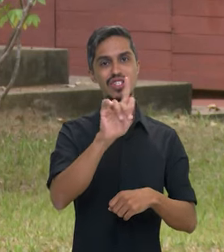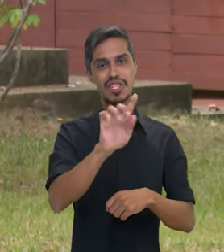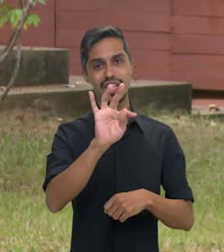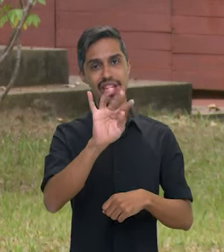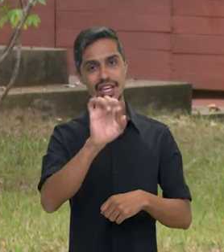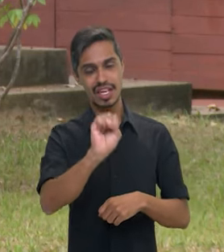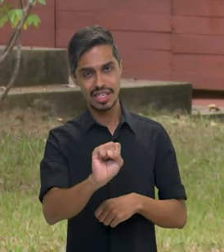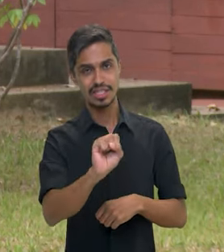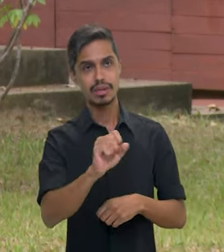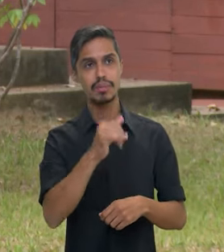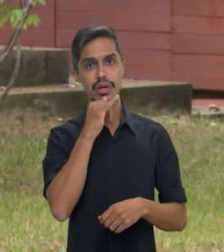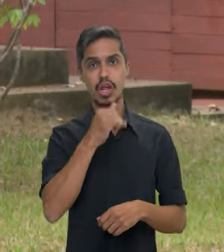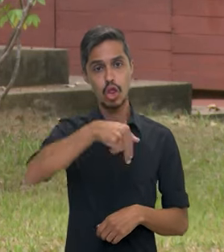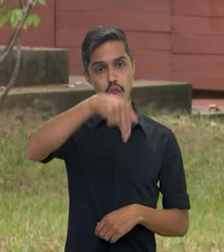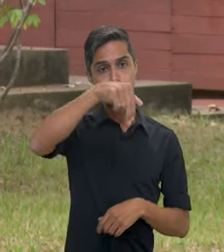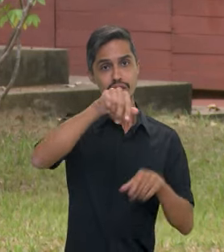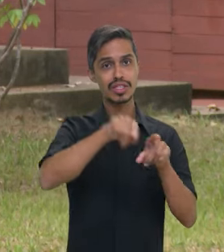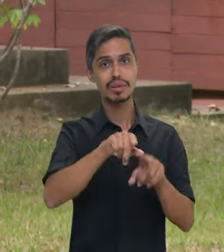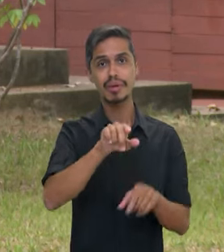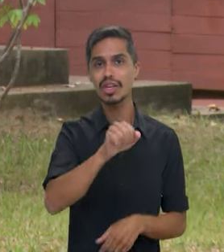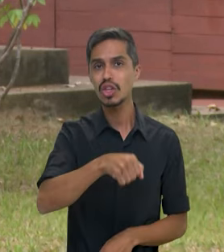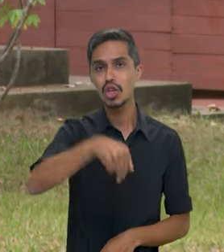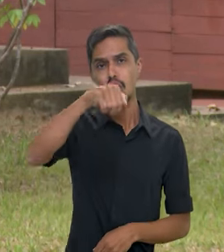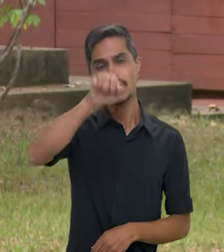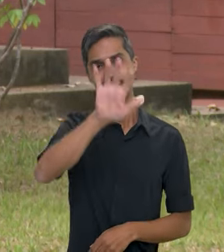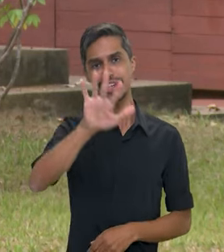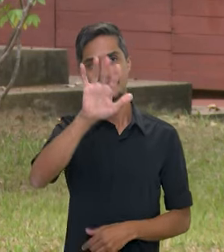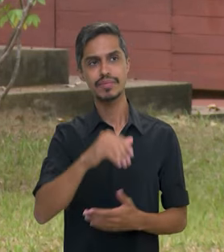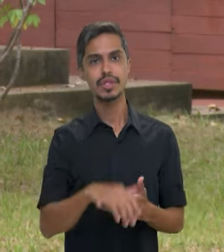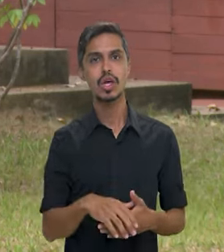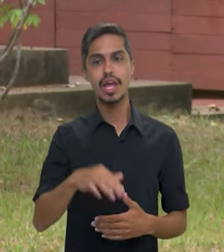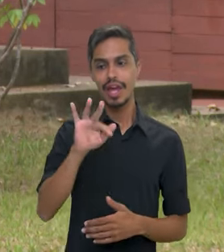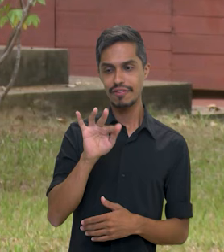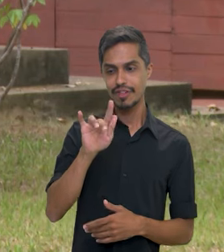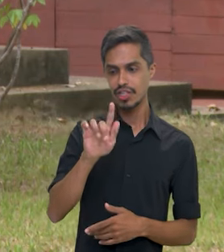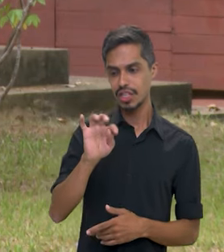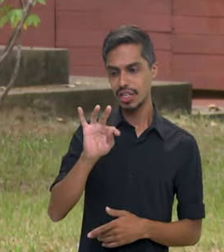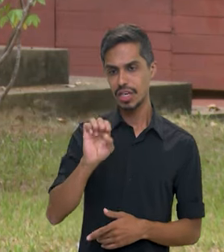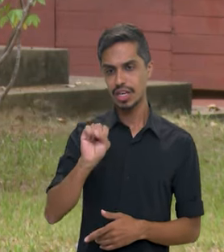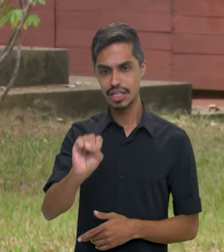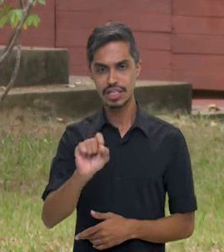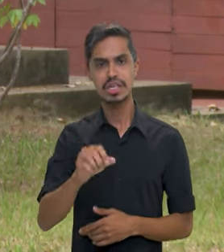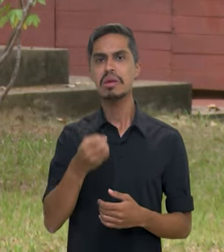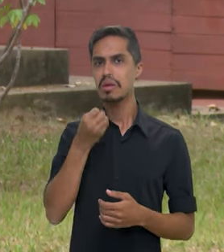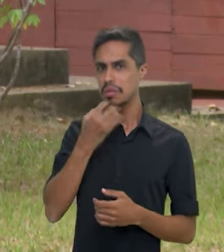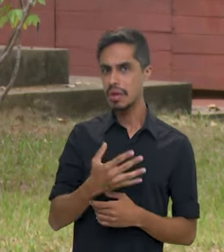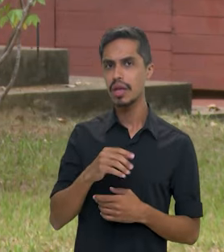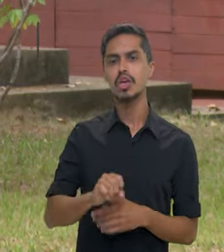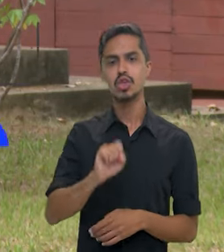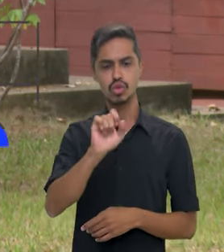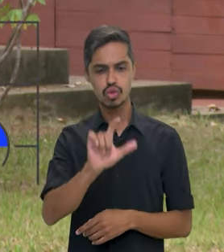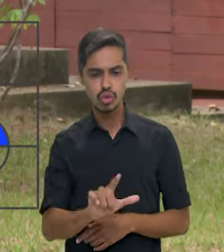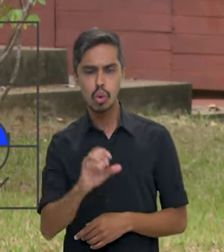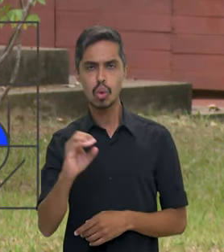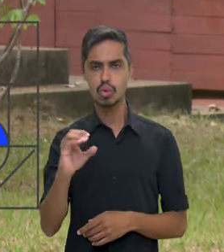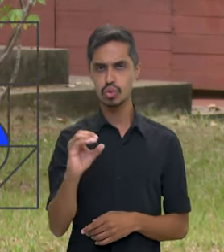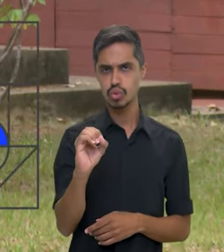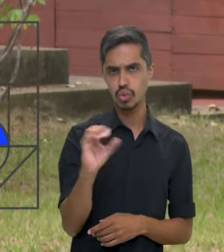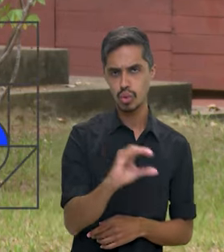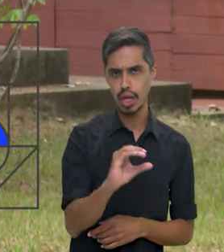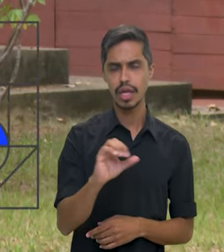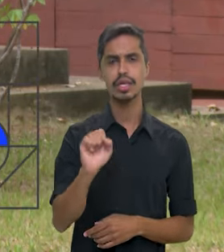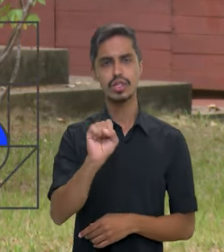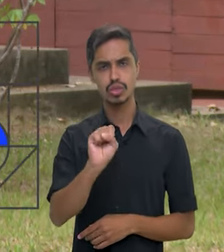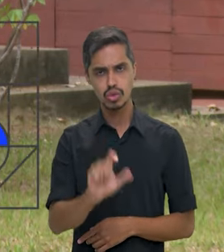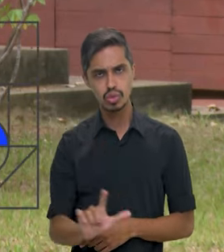FGTS, como, por exemplo, as regiões norte e nordeste. O FGTS estava performando muito bem na região centro-oeste, na região sul, na região